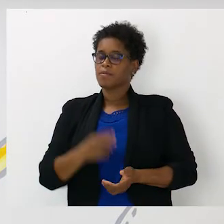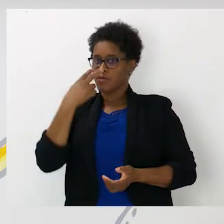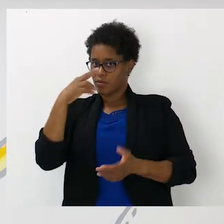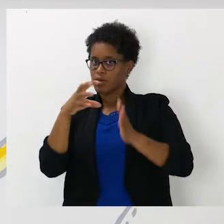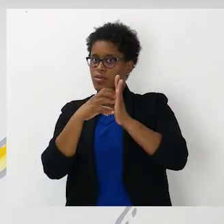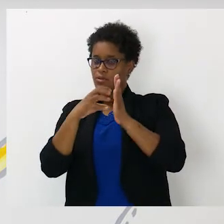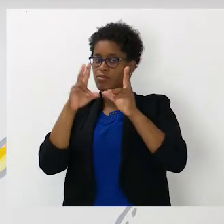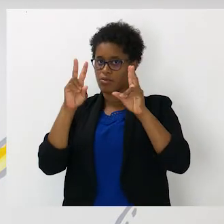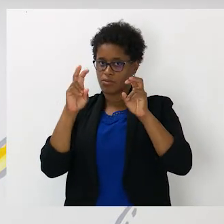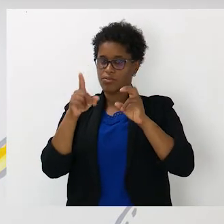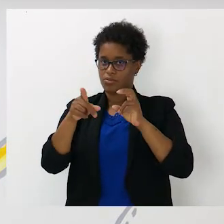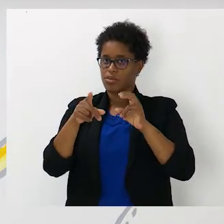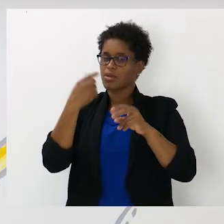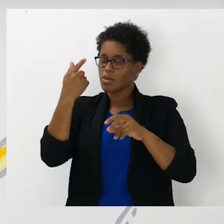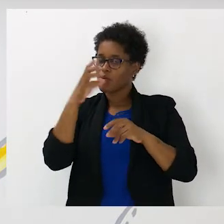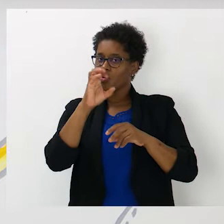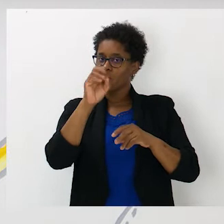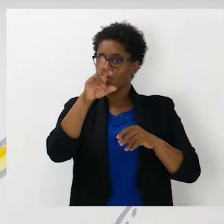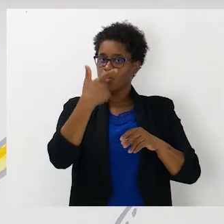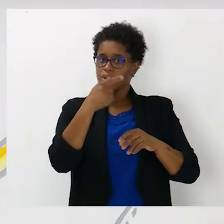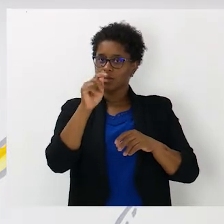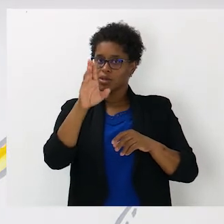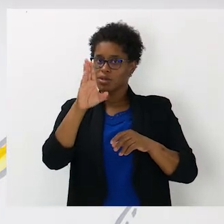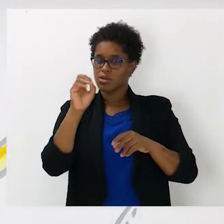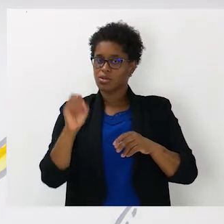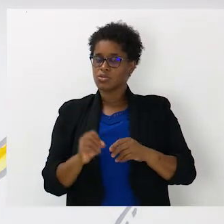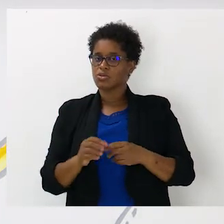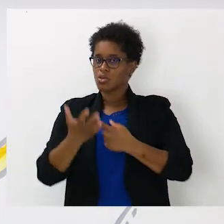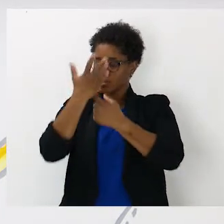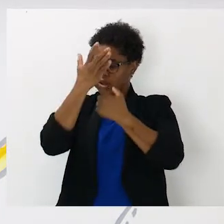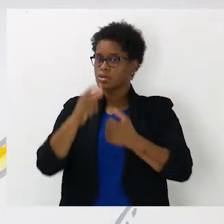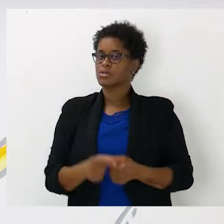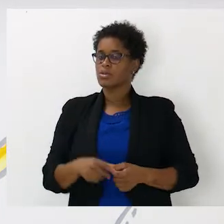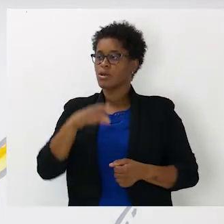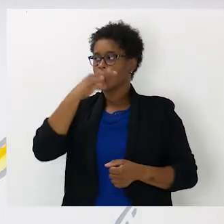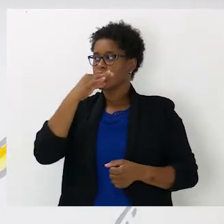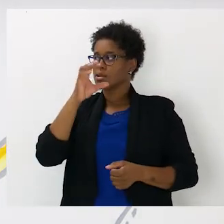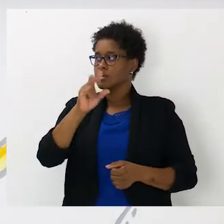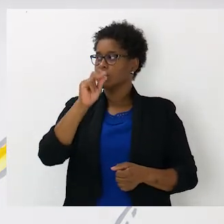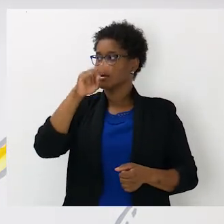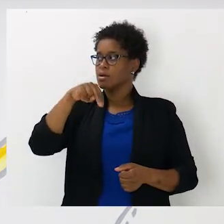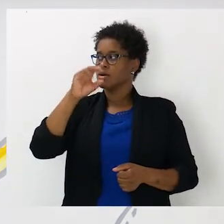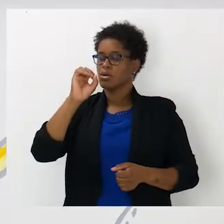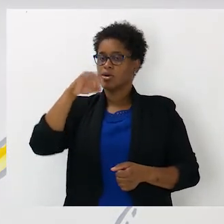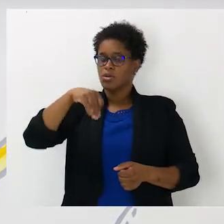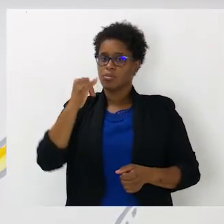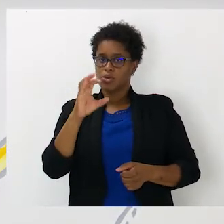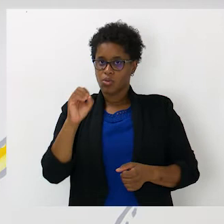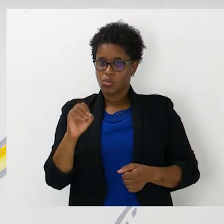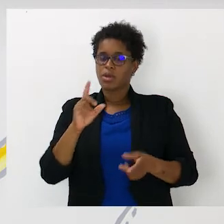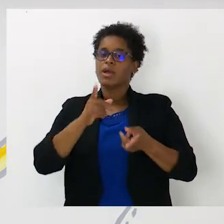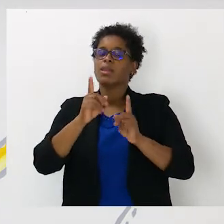Retrata-se um cortejo. Fala-se de canópico ali, que quer